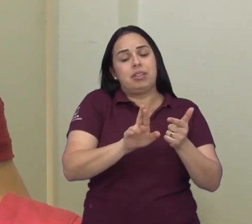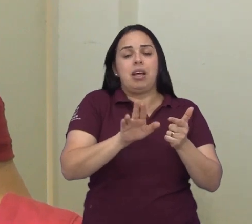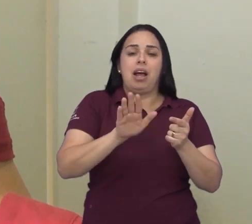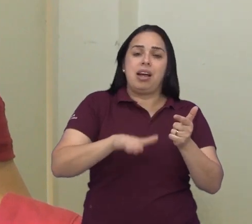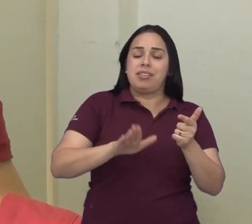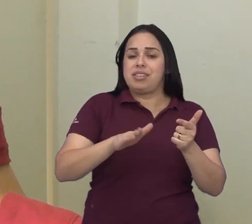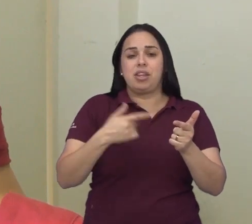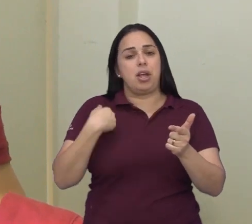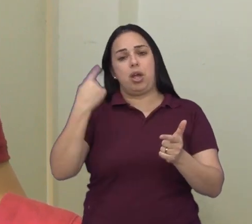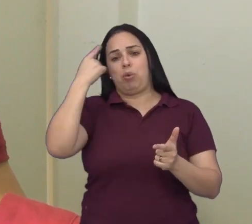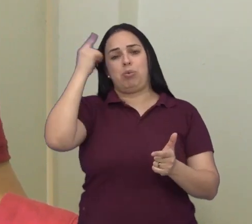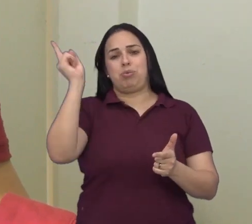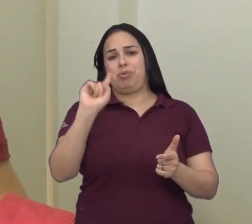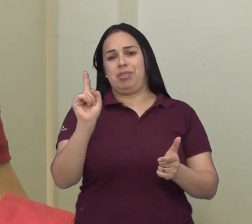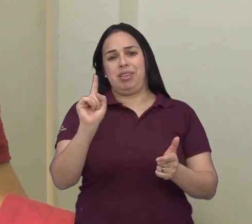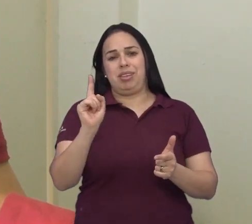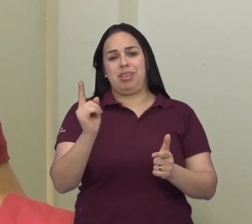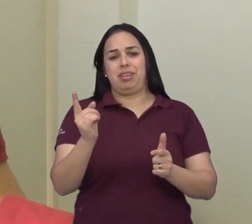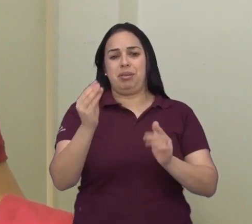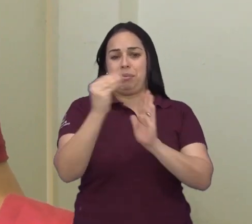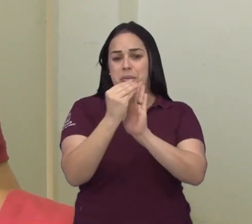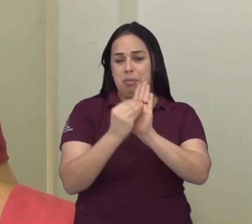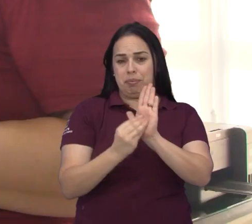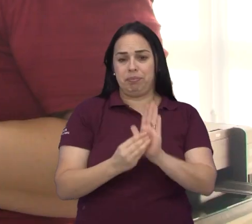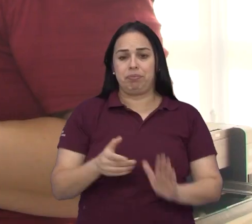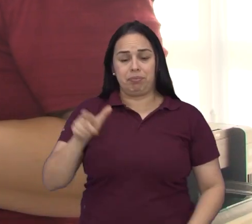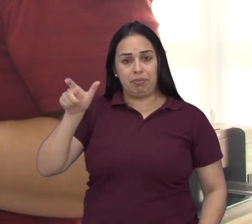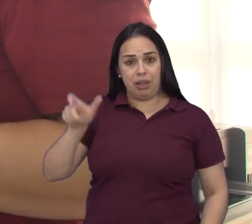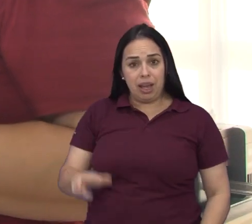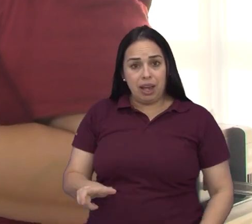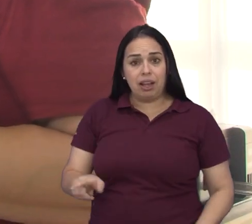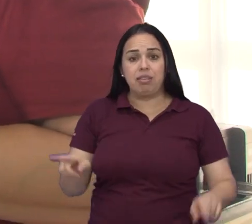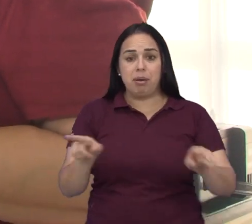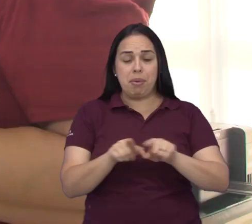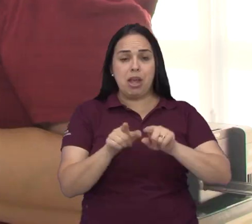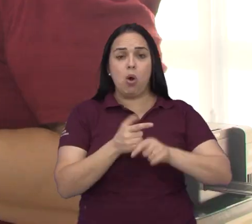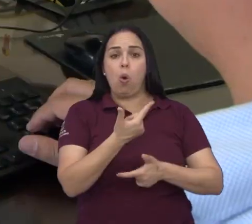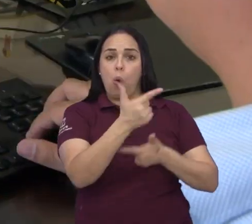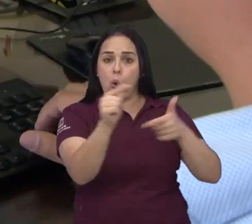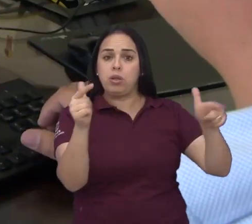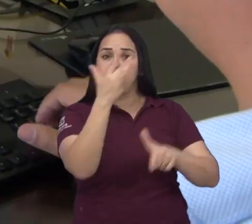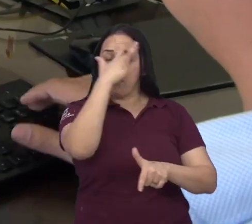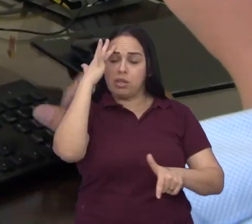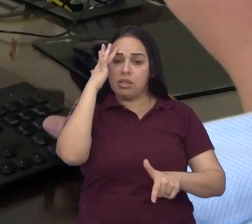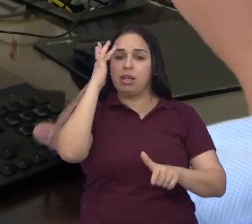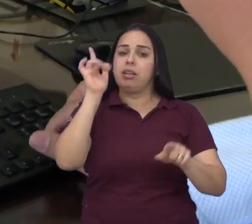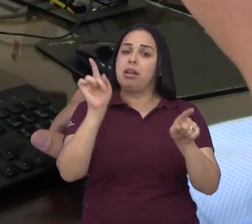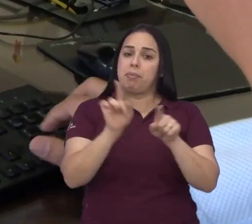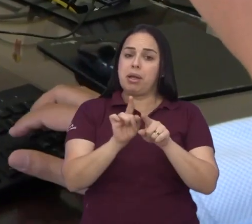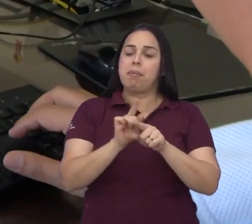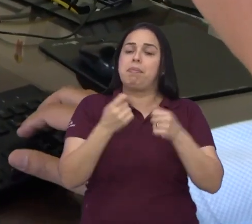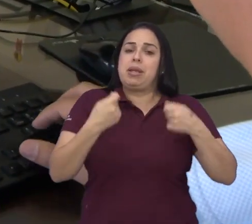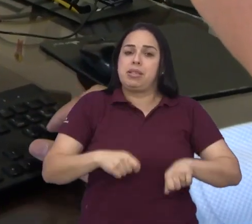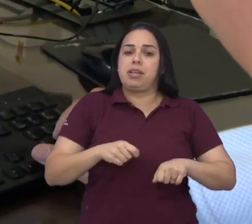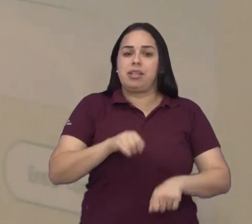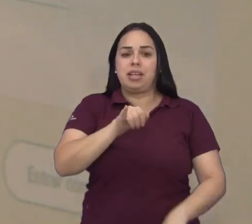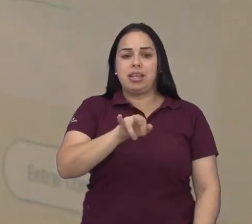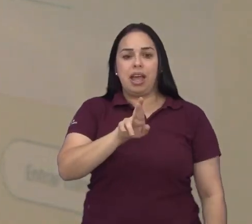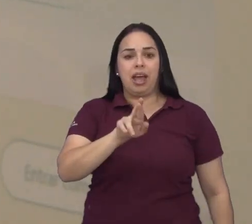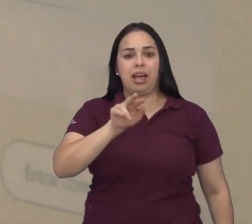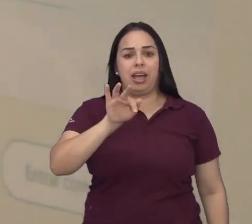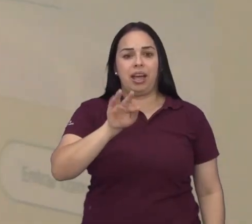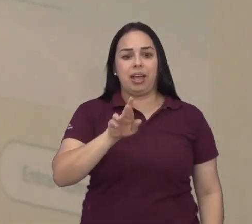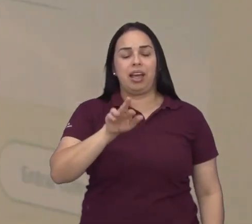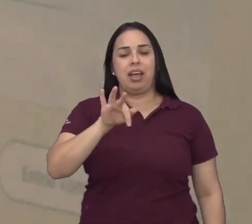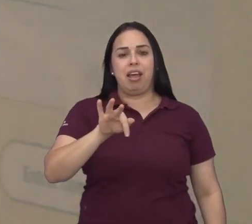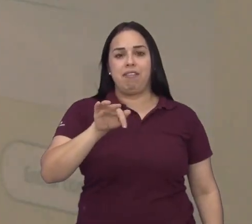coisas que talvez eu não tivesse conhecimento. Assim como ela, são muitos os contribuintes que precisam prestar